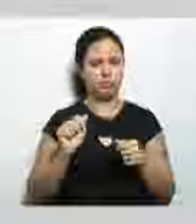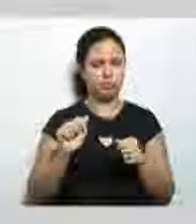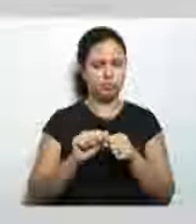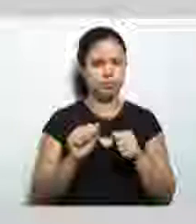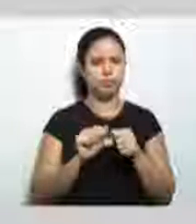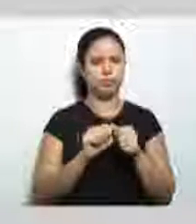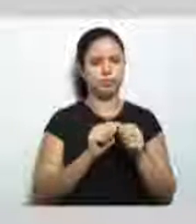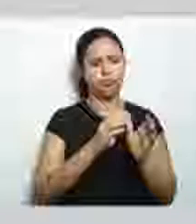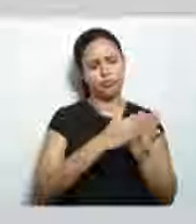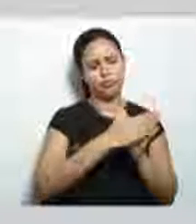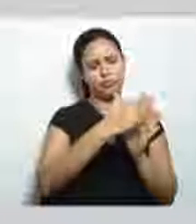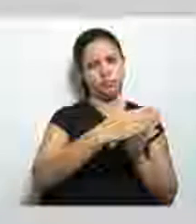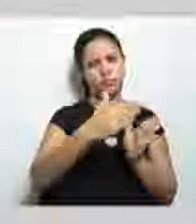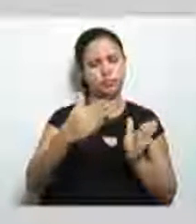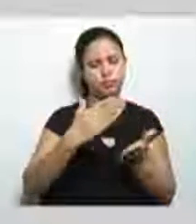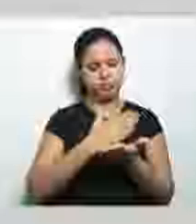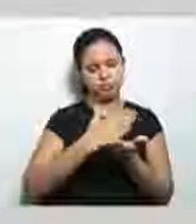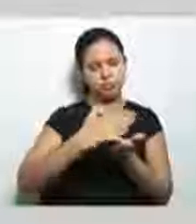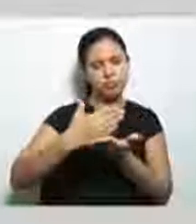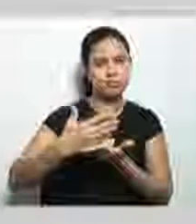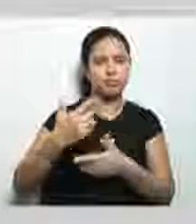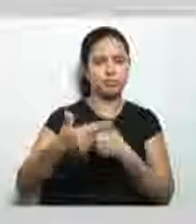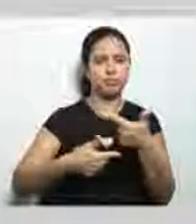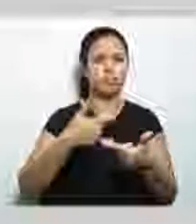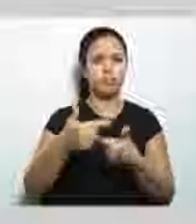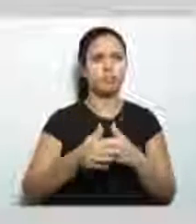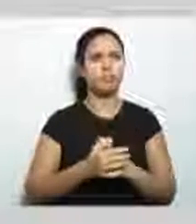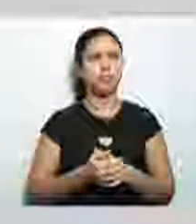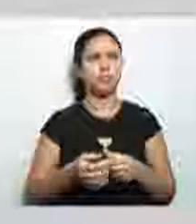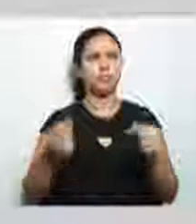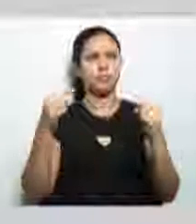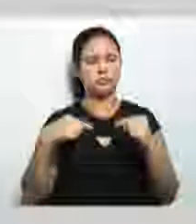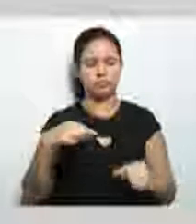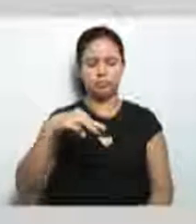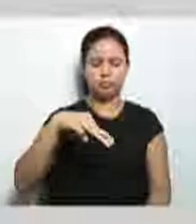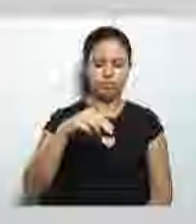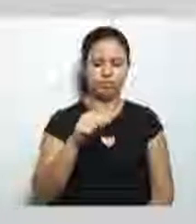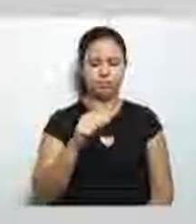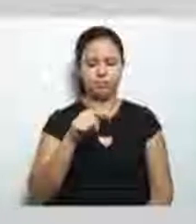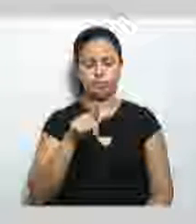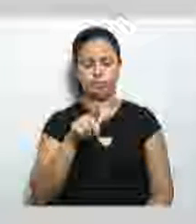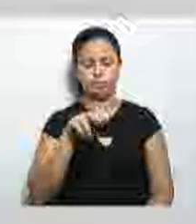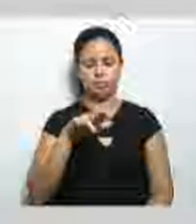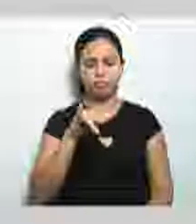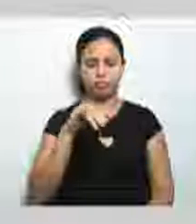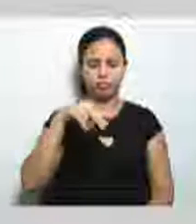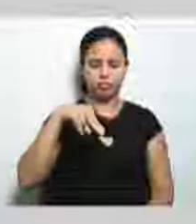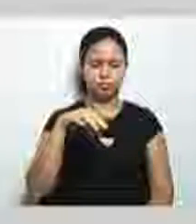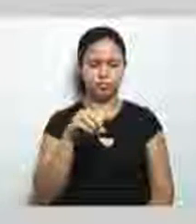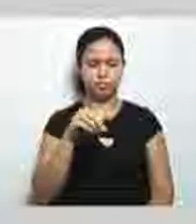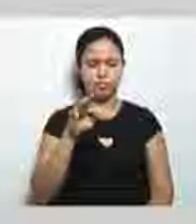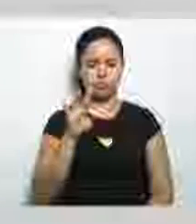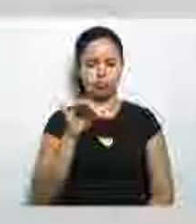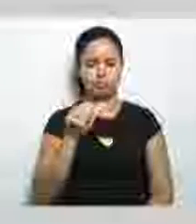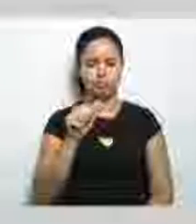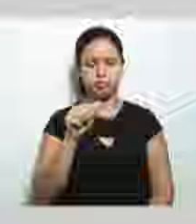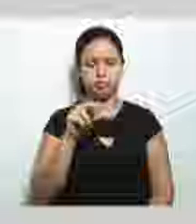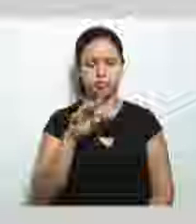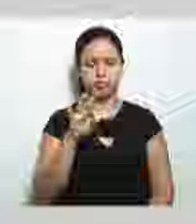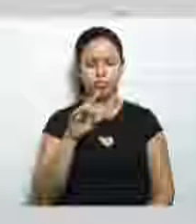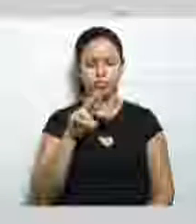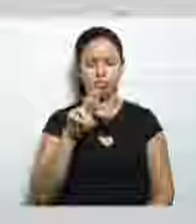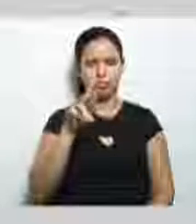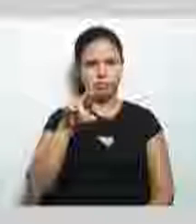Houve também o momento da maquinofatura. Com o desenvolvimento das máquinas, o trabalho apenas poderia ser realizado